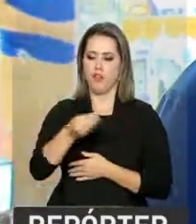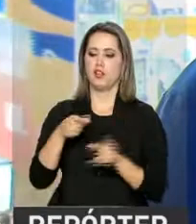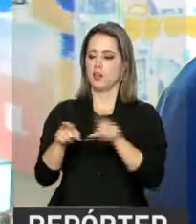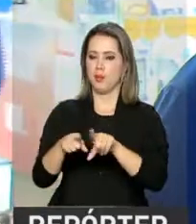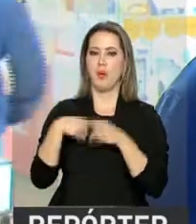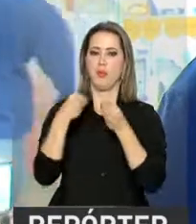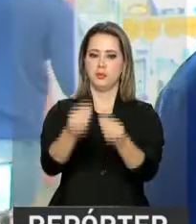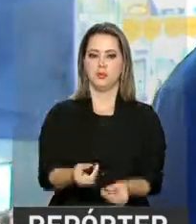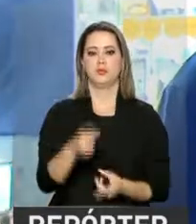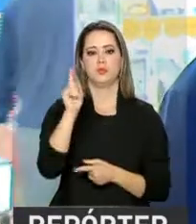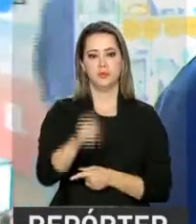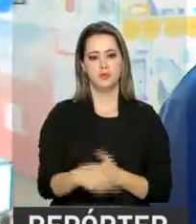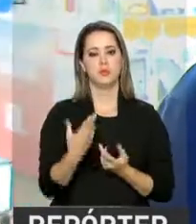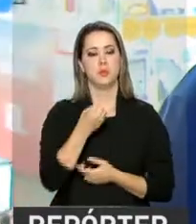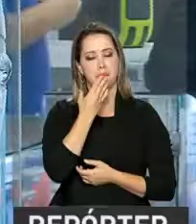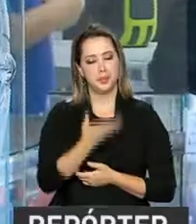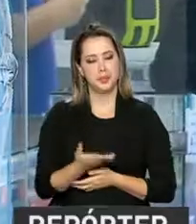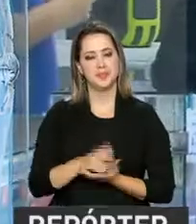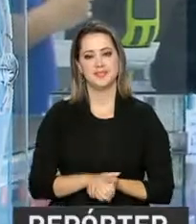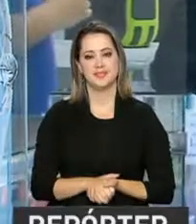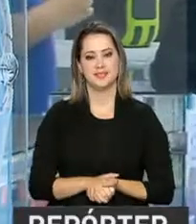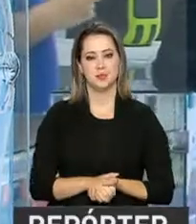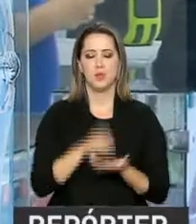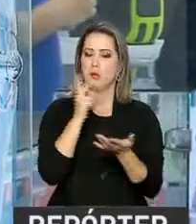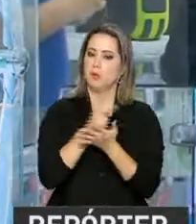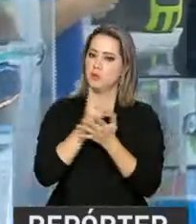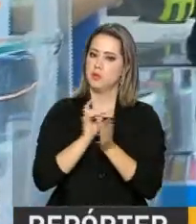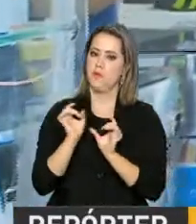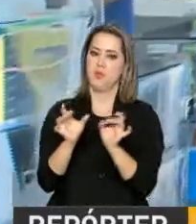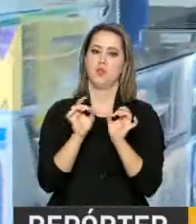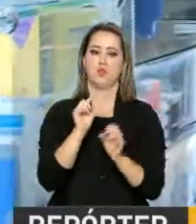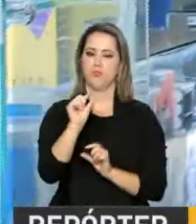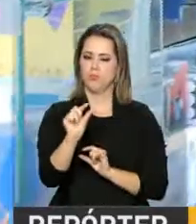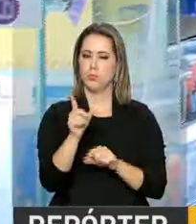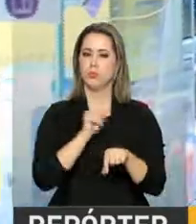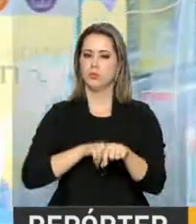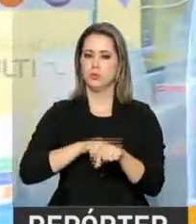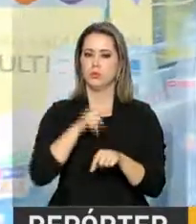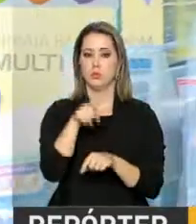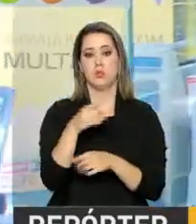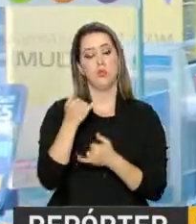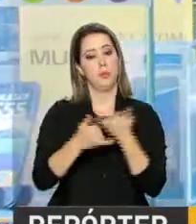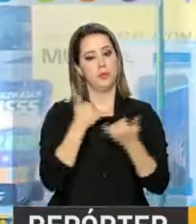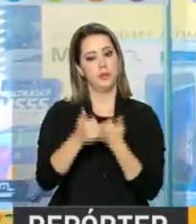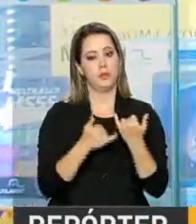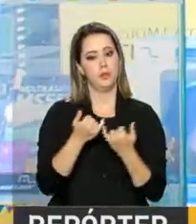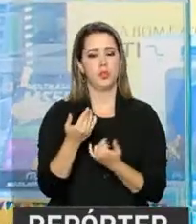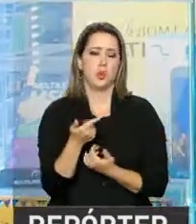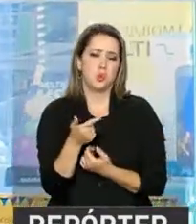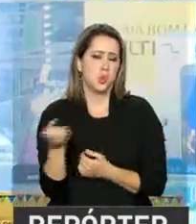realmente entender bem bacana apesar de ser vendido há pouco tempo no brasil o brinquedo não é